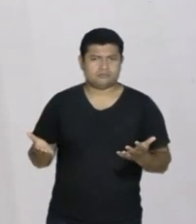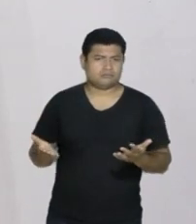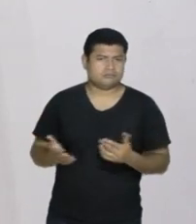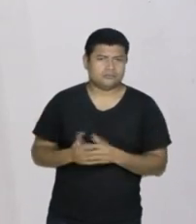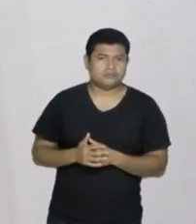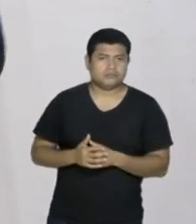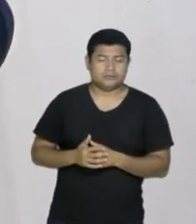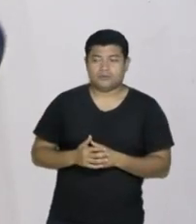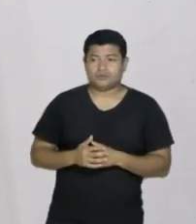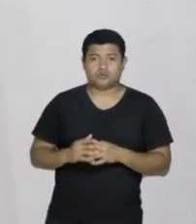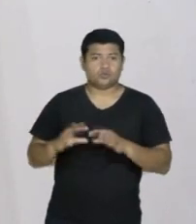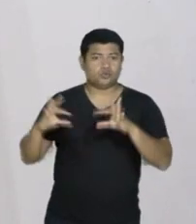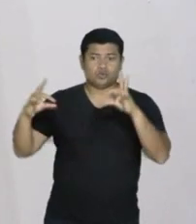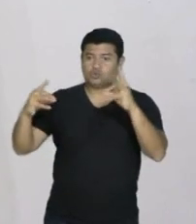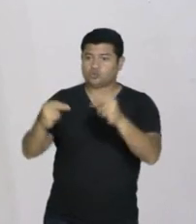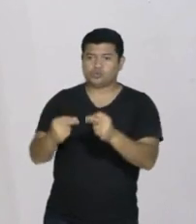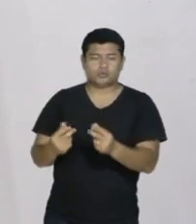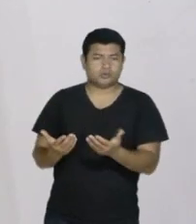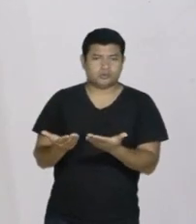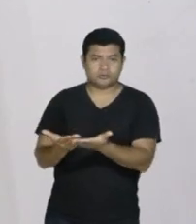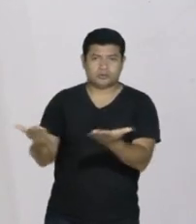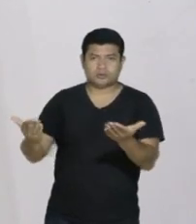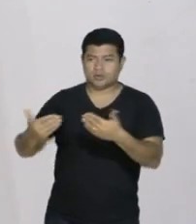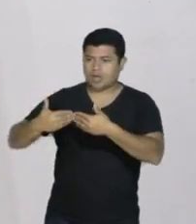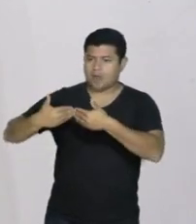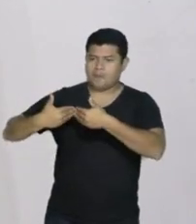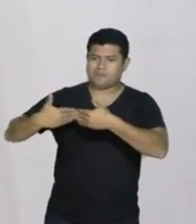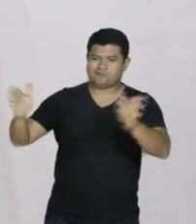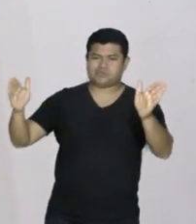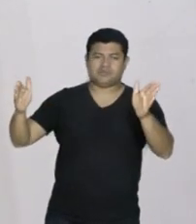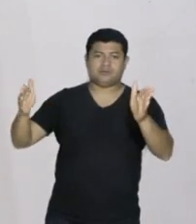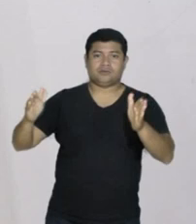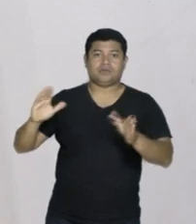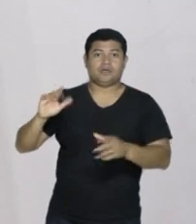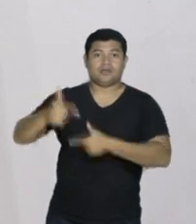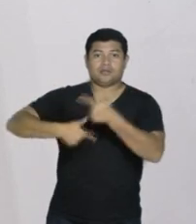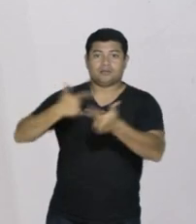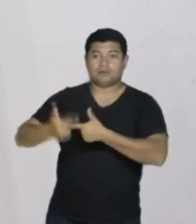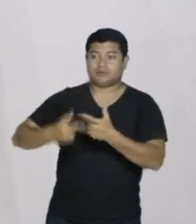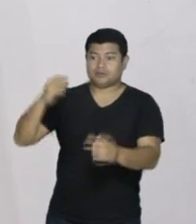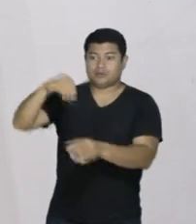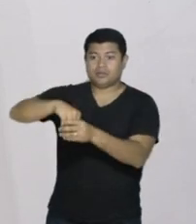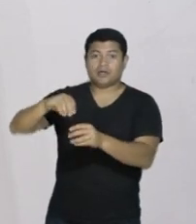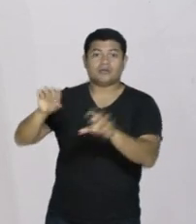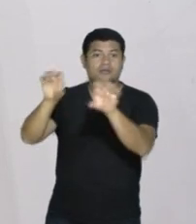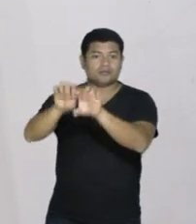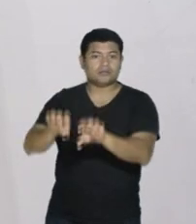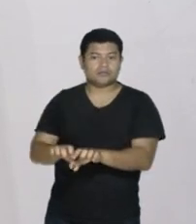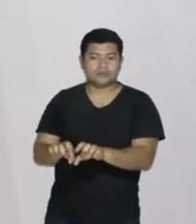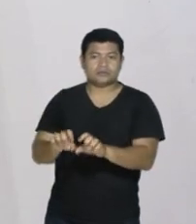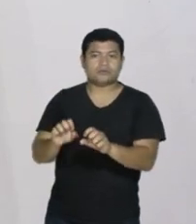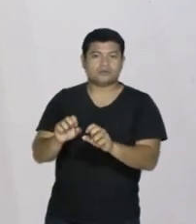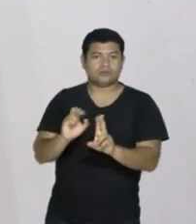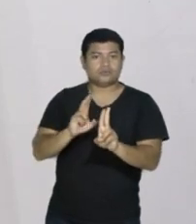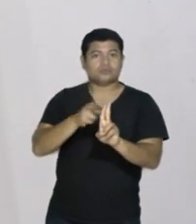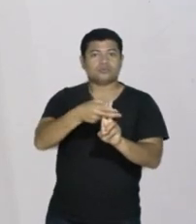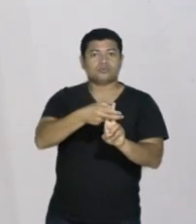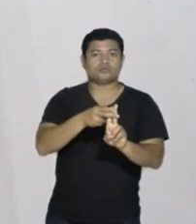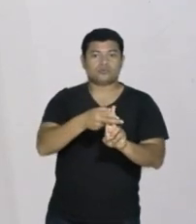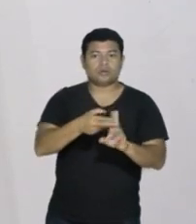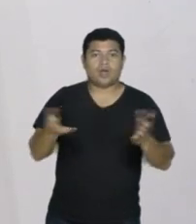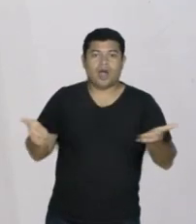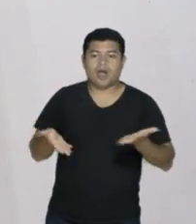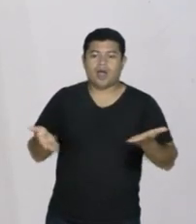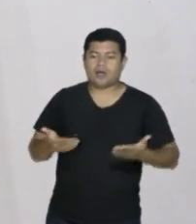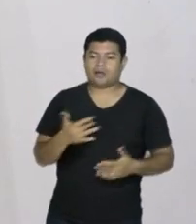que eles estão abrindo portas aqui para trabalhar dentro da estrutura do SUS do SUS até a saúde agora